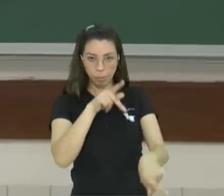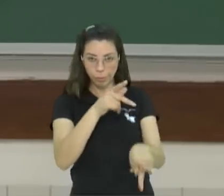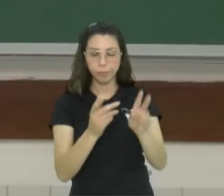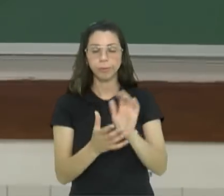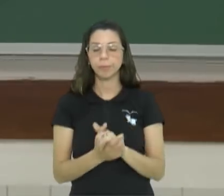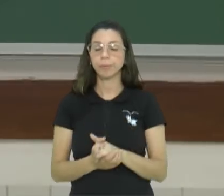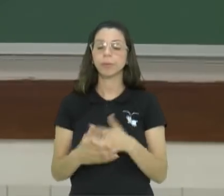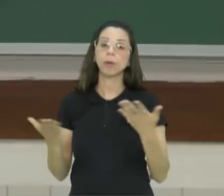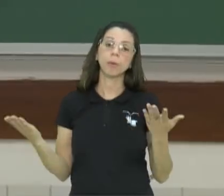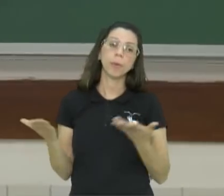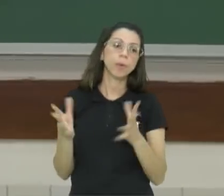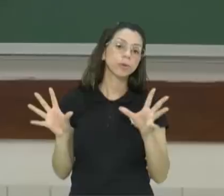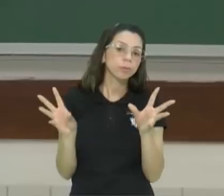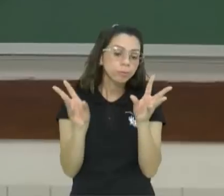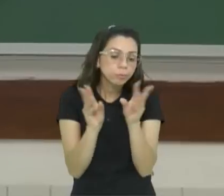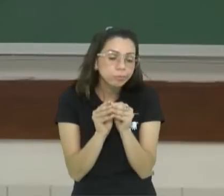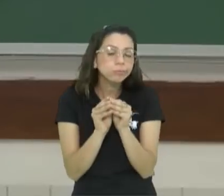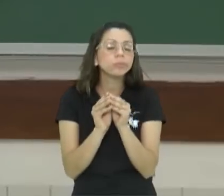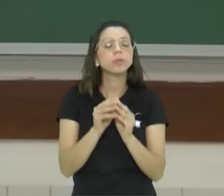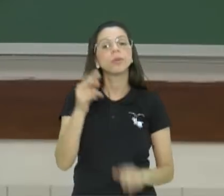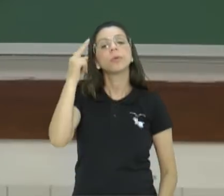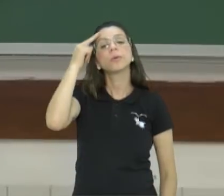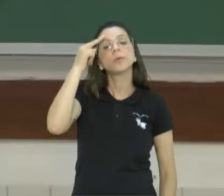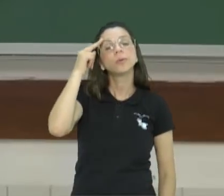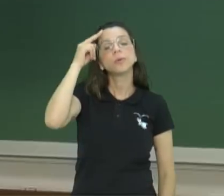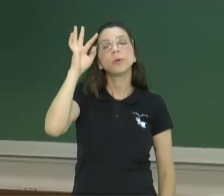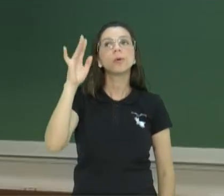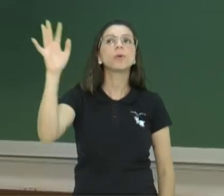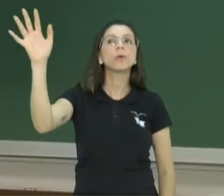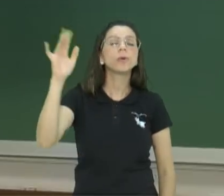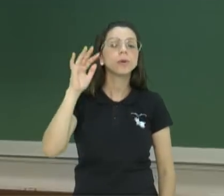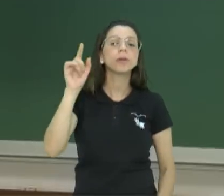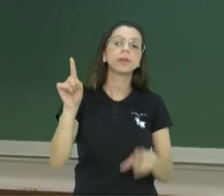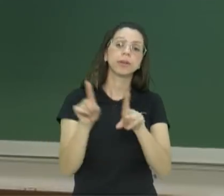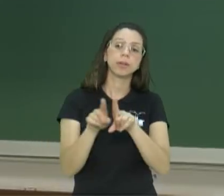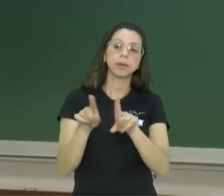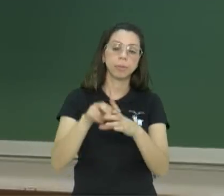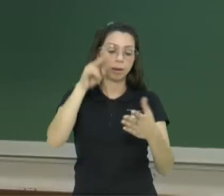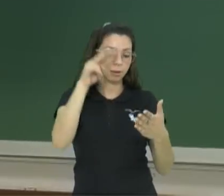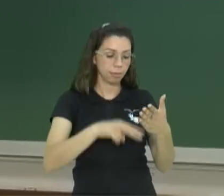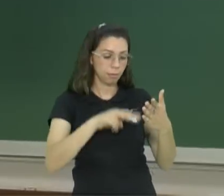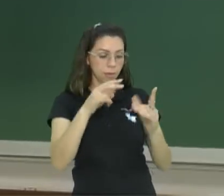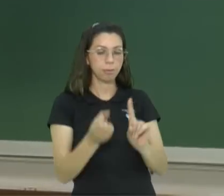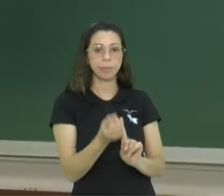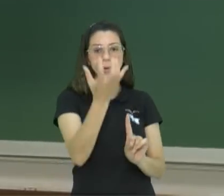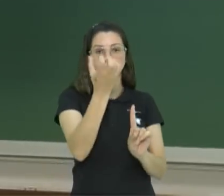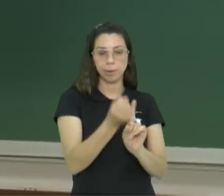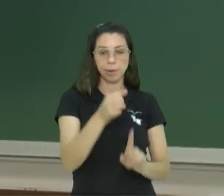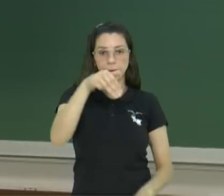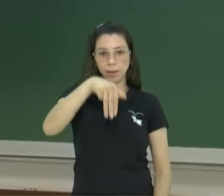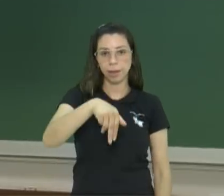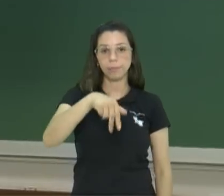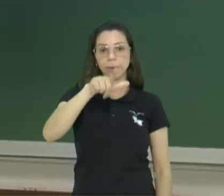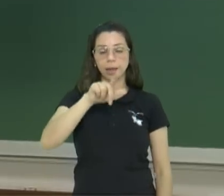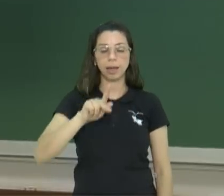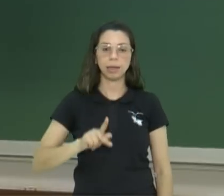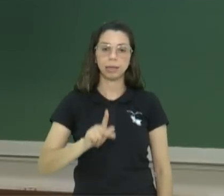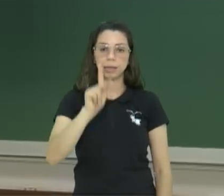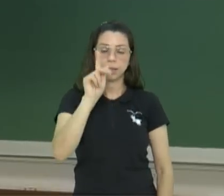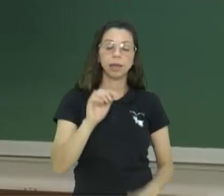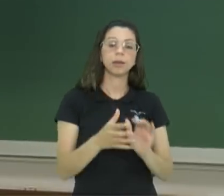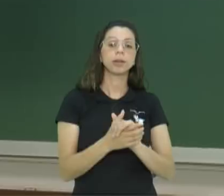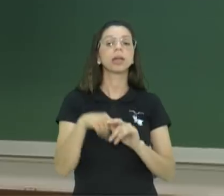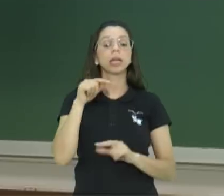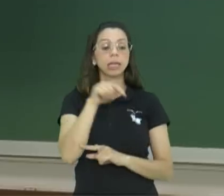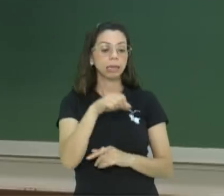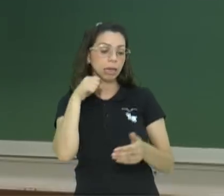Bom, hoje nós conversamos sobre sonhos, lemos a biografia do Martin Luther King e aprendemos que ele defendeu a igualdade